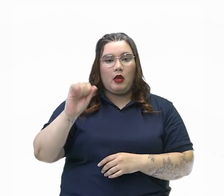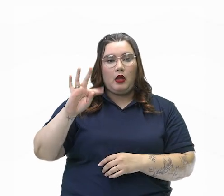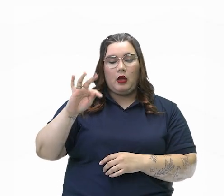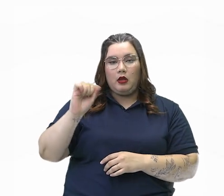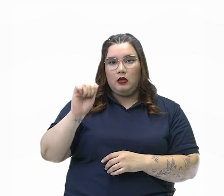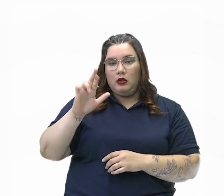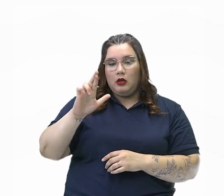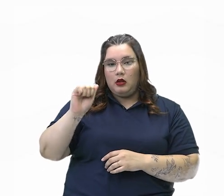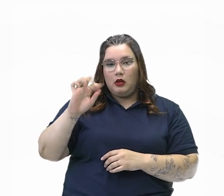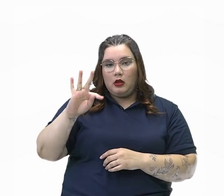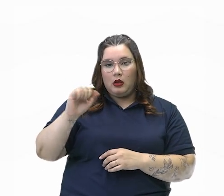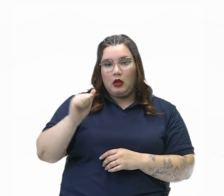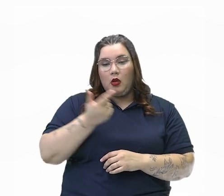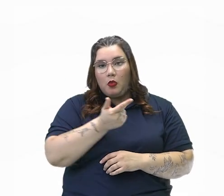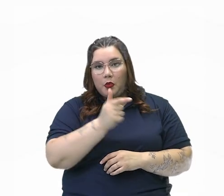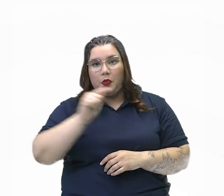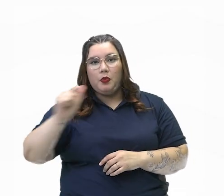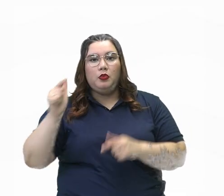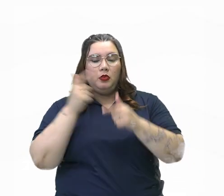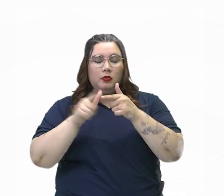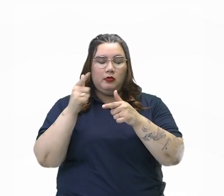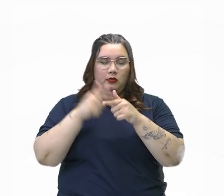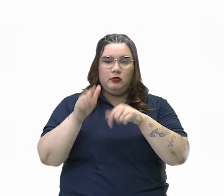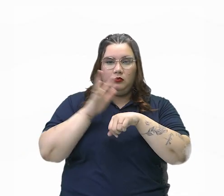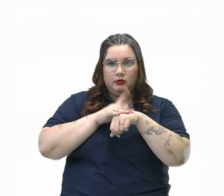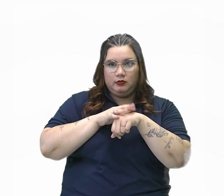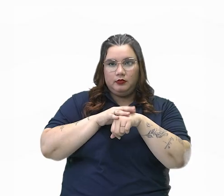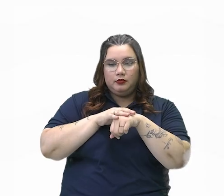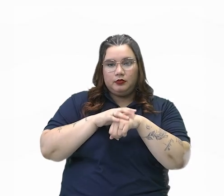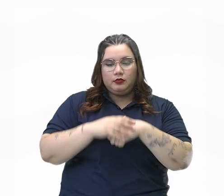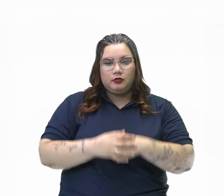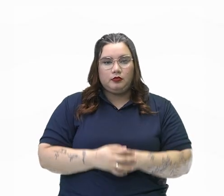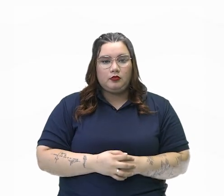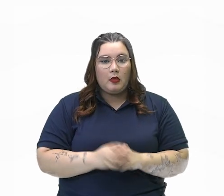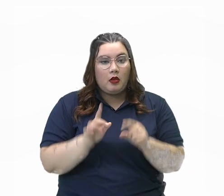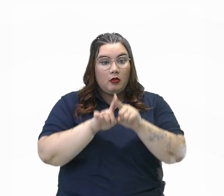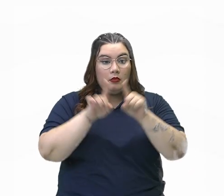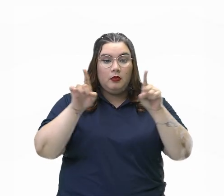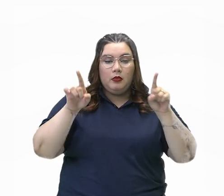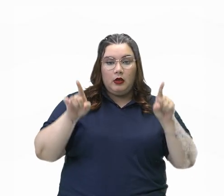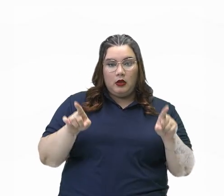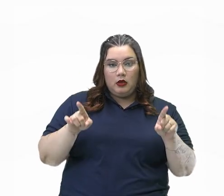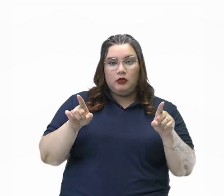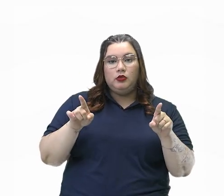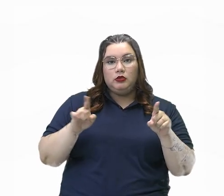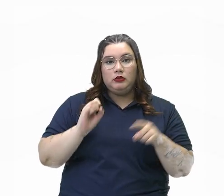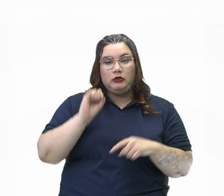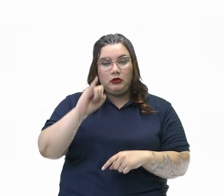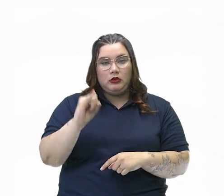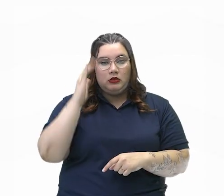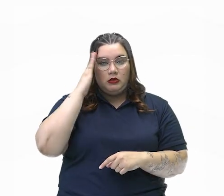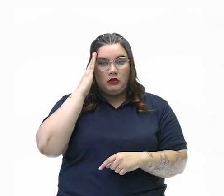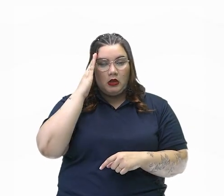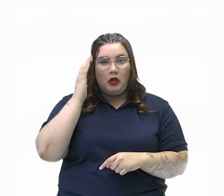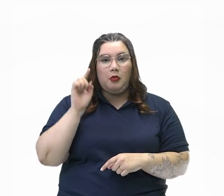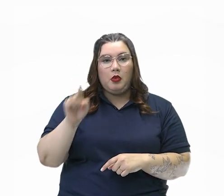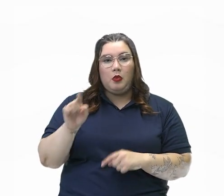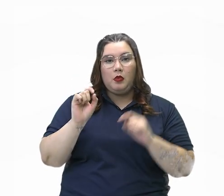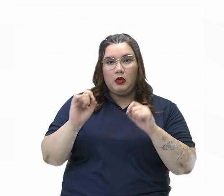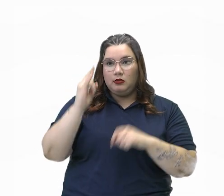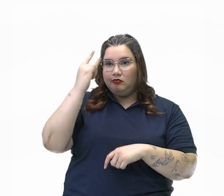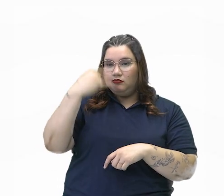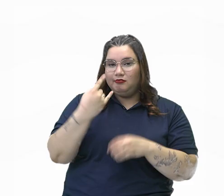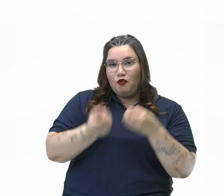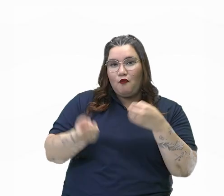outro problema, né? Uma outra doença que acomete a visão. No entanto, quando considerada a